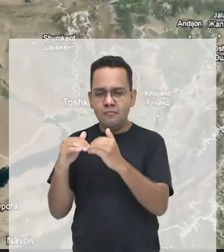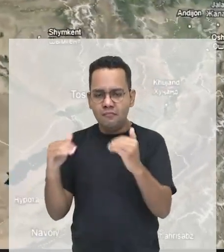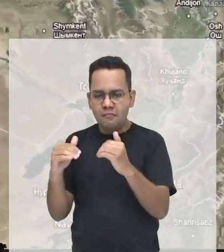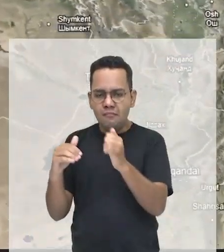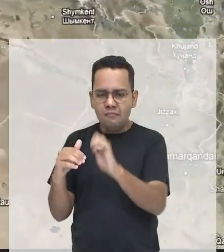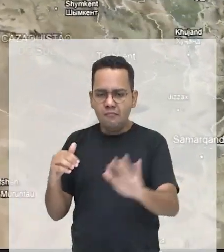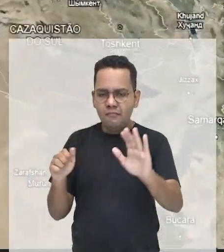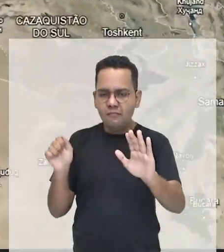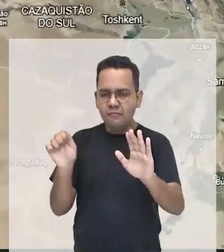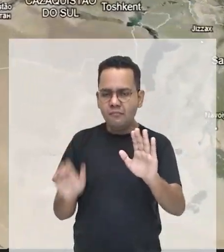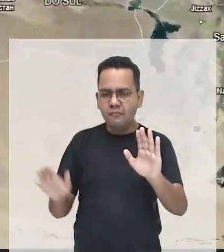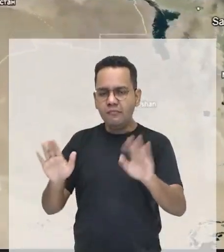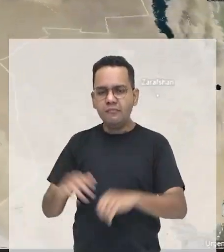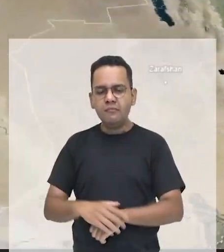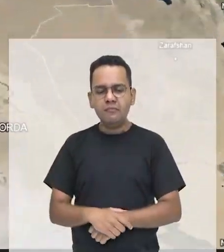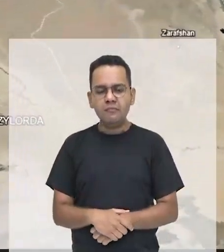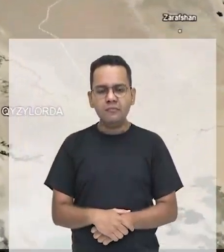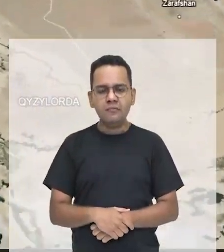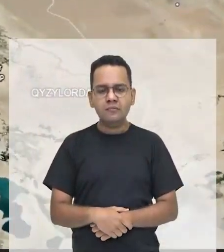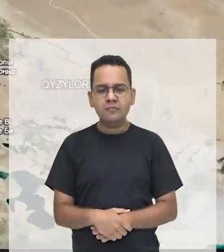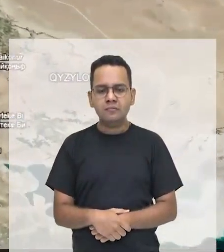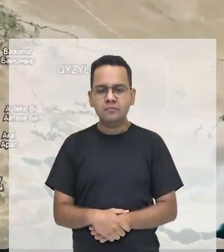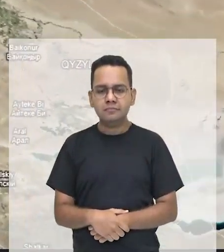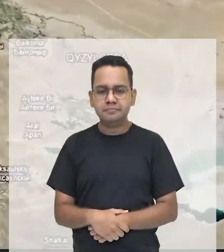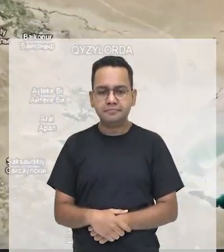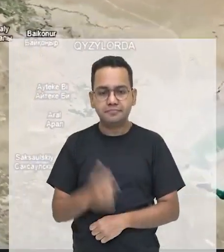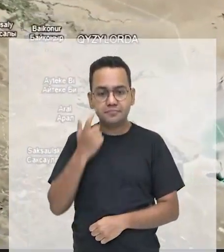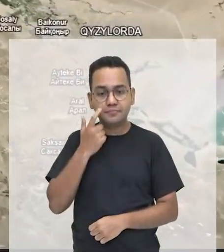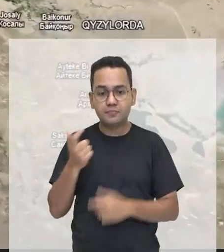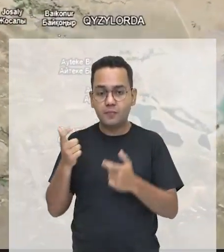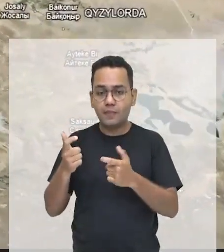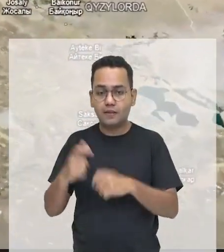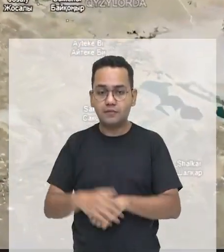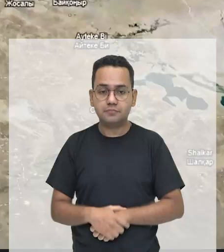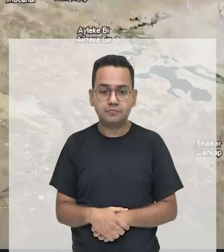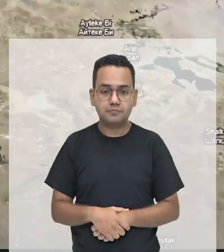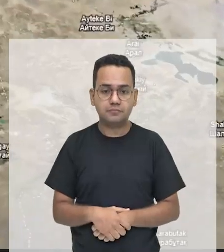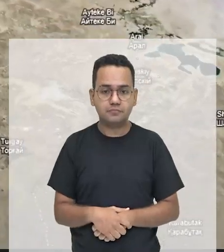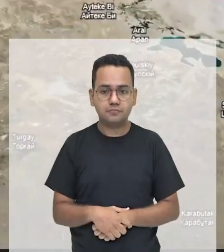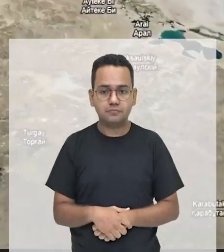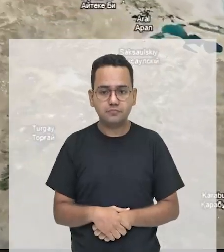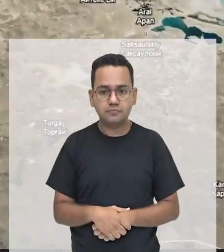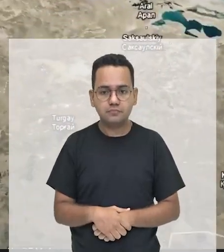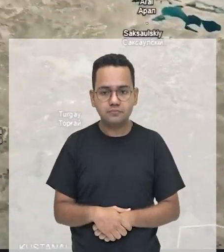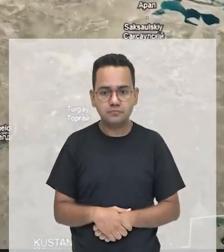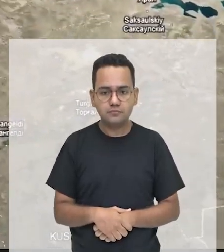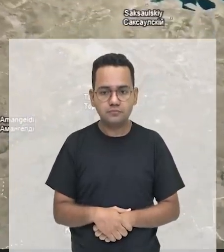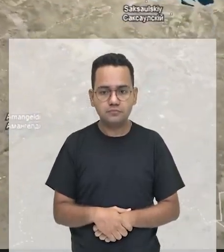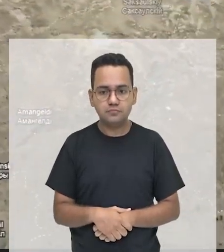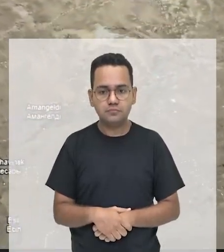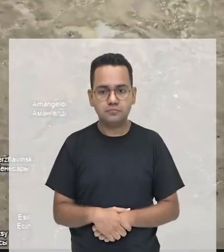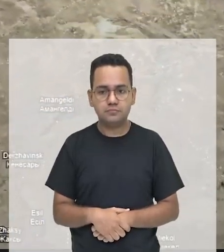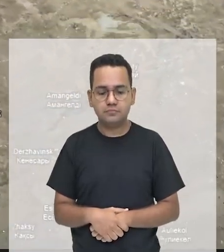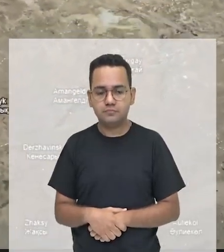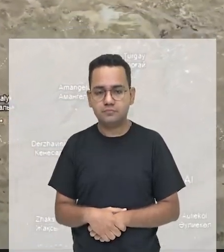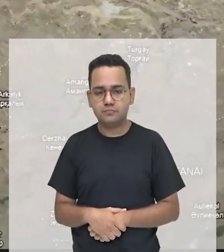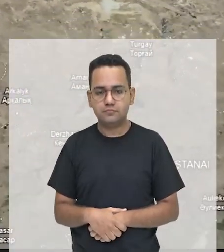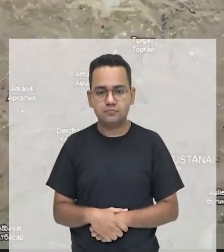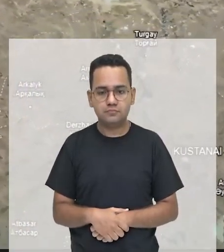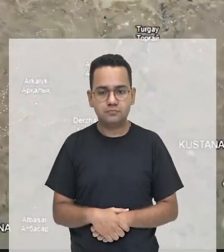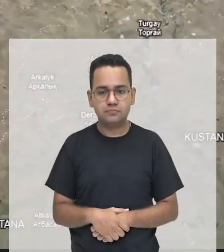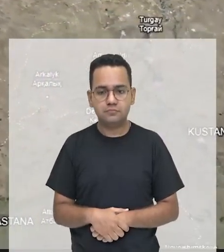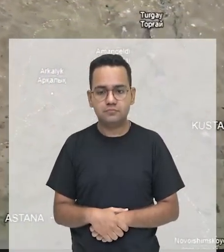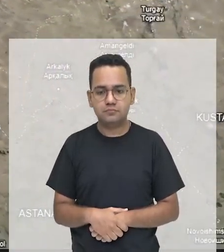Ásia. Estamos vendo aí aquela mesma região e vamos partir ali para um outro ponto, que